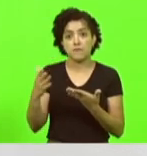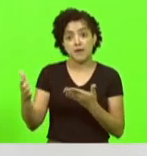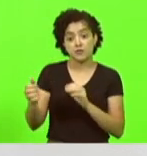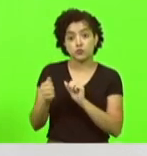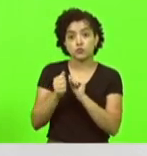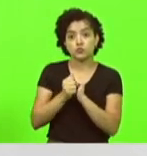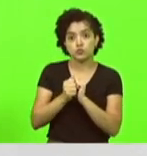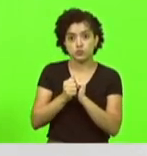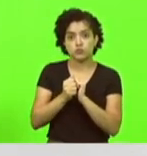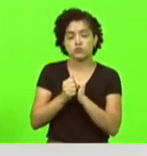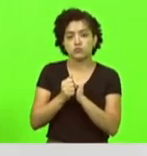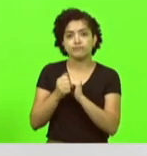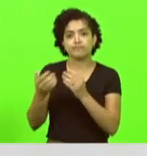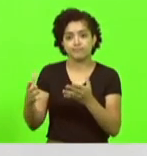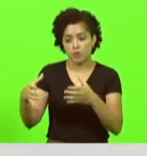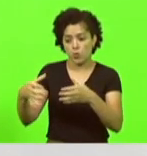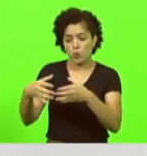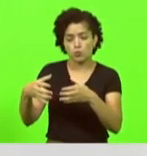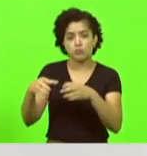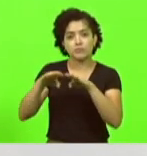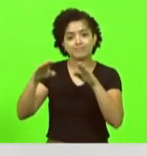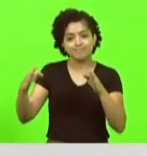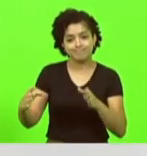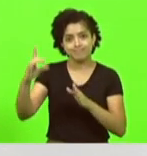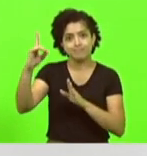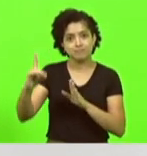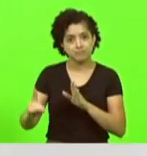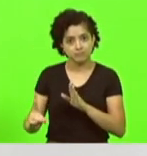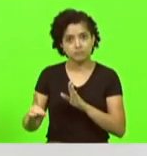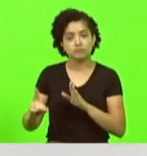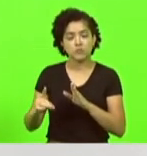toda essa mesa diretora é muito competente